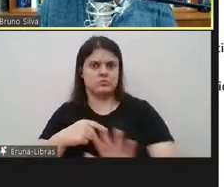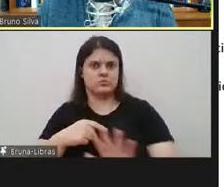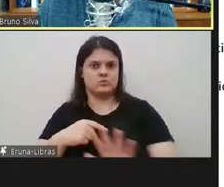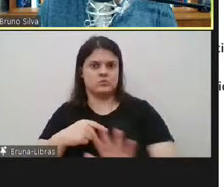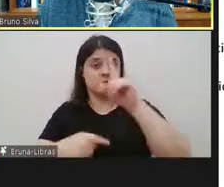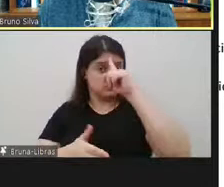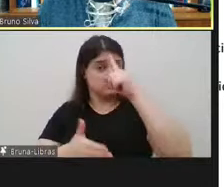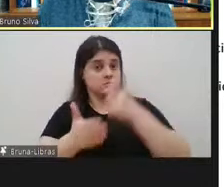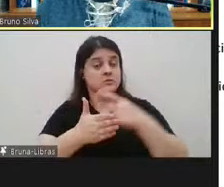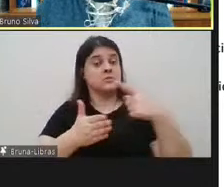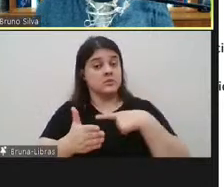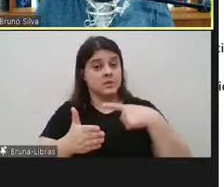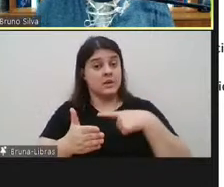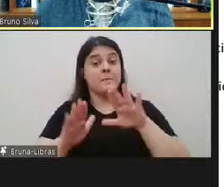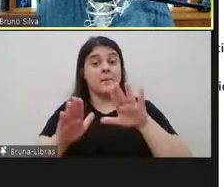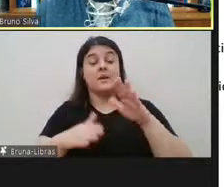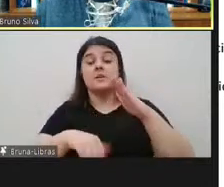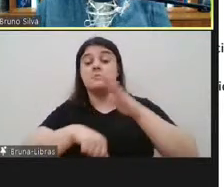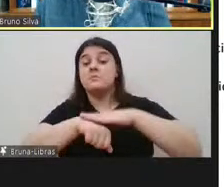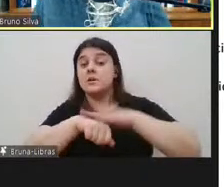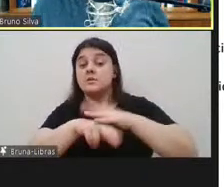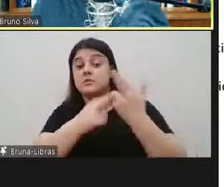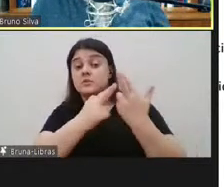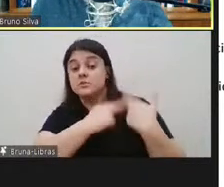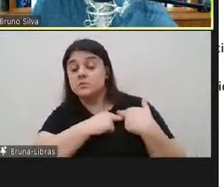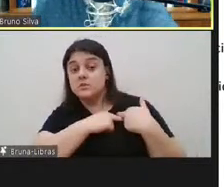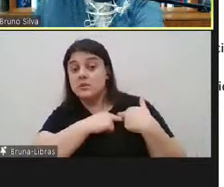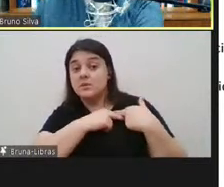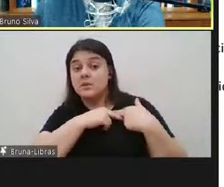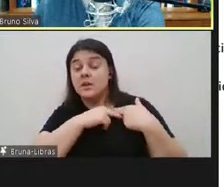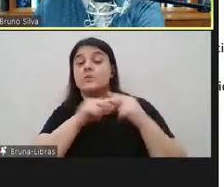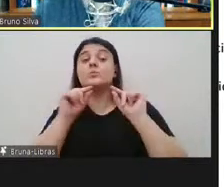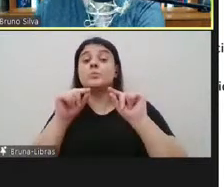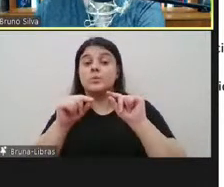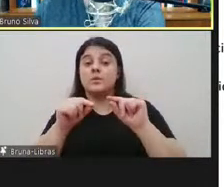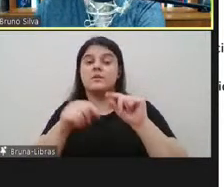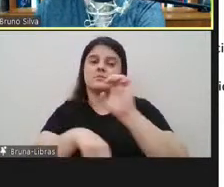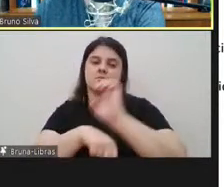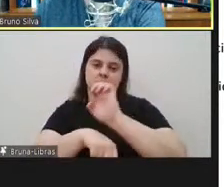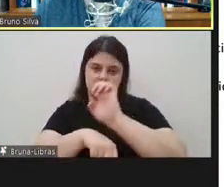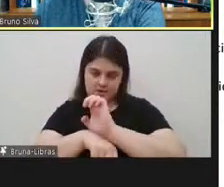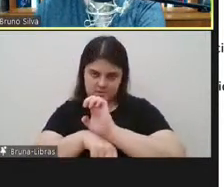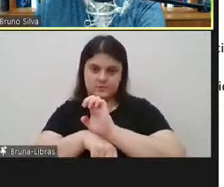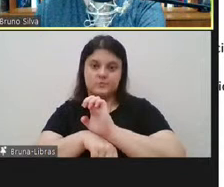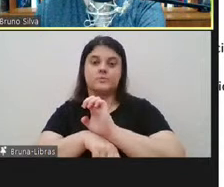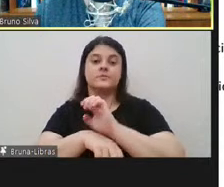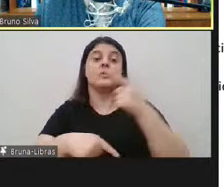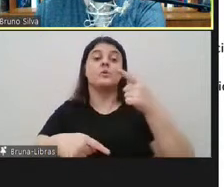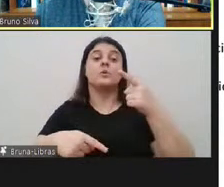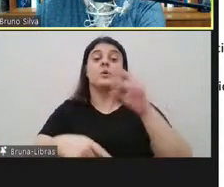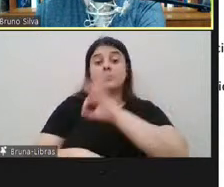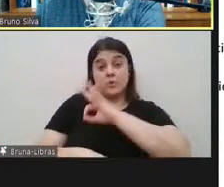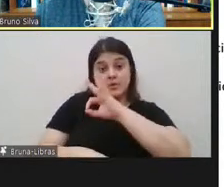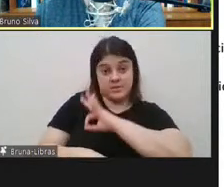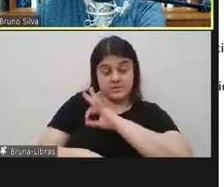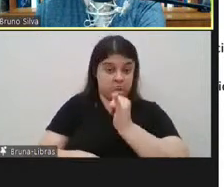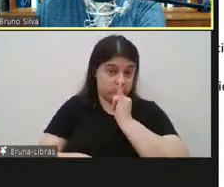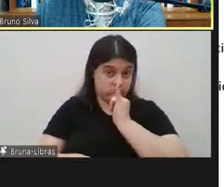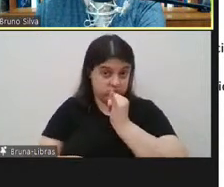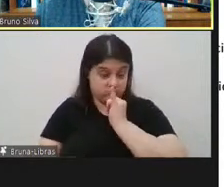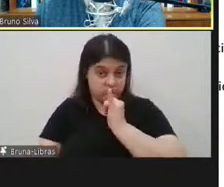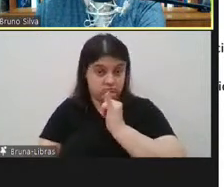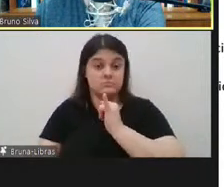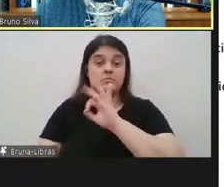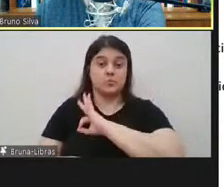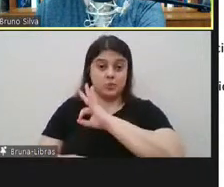Nacional decisões serão feitas quanto a isso mas a responsabilidade da transmissão é dos Estados por exemplo né as polícias por exemplo